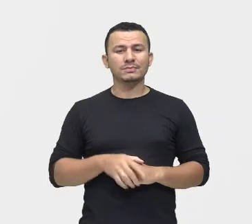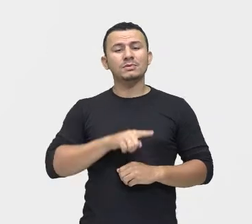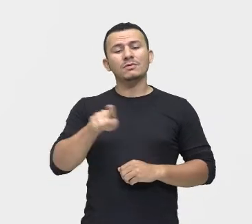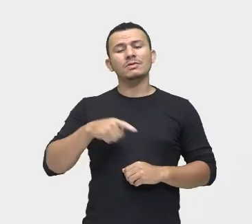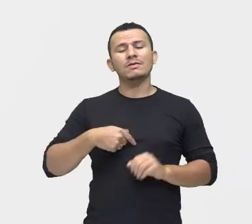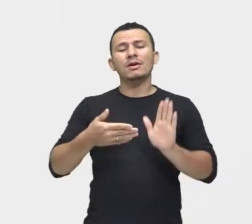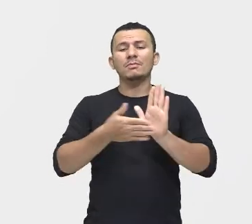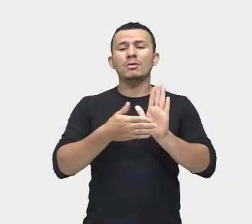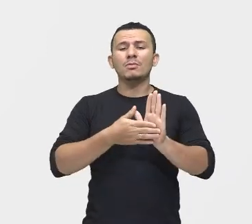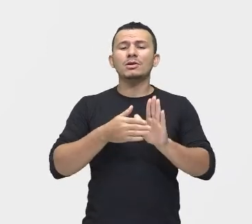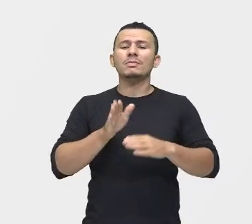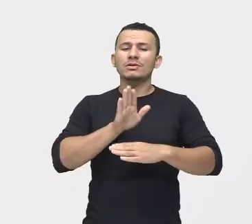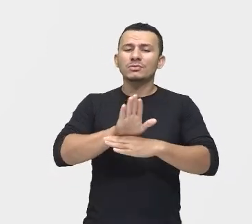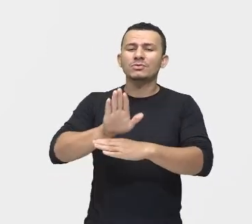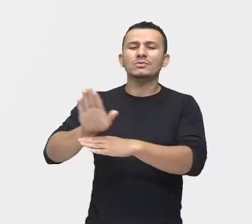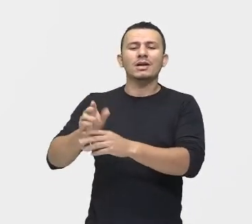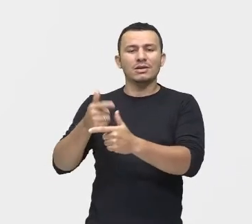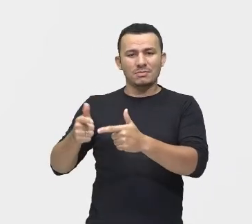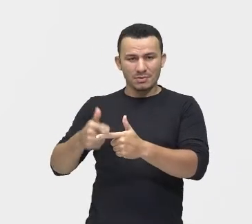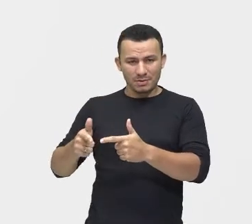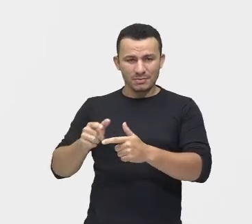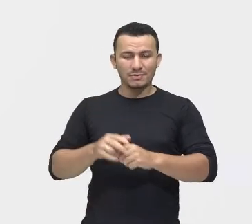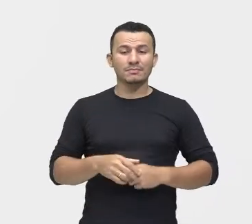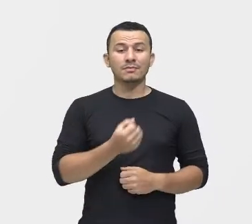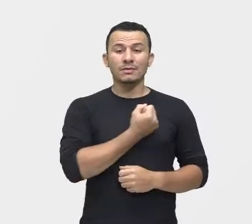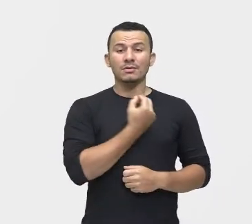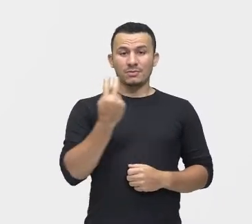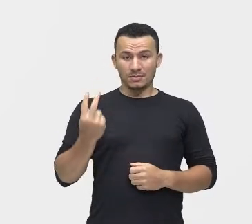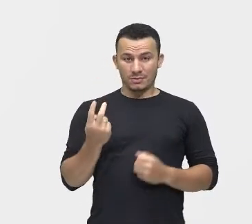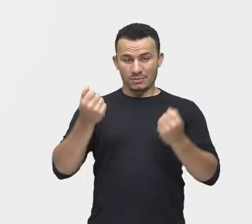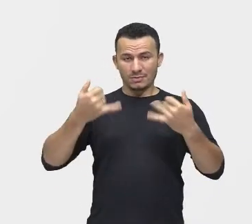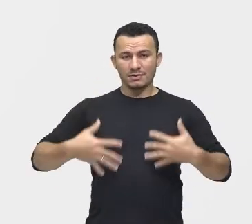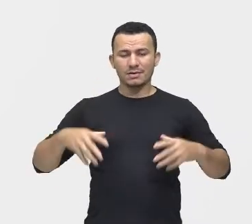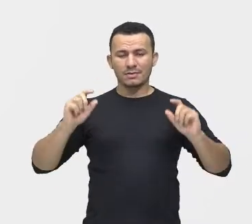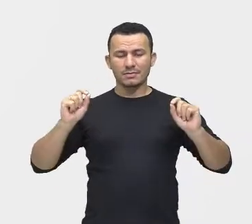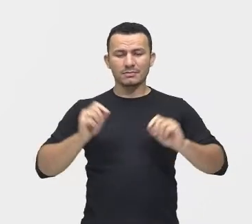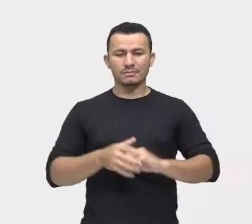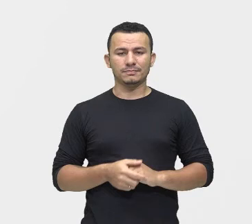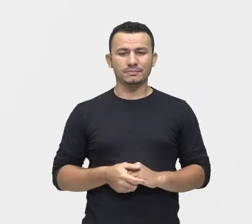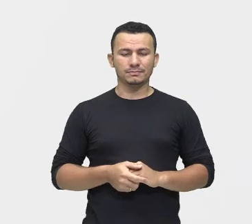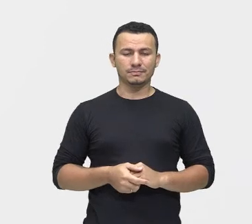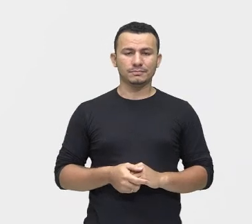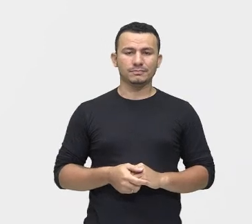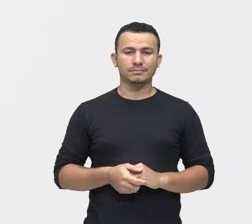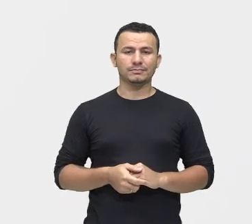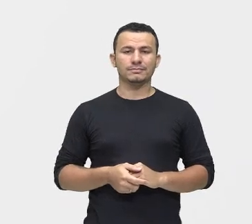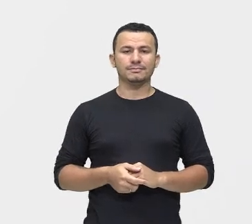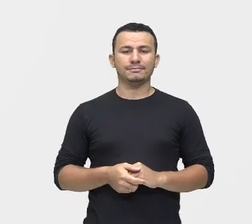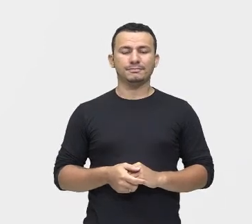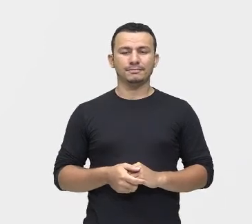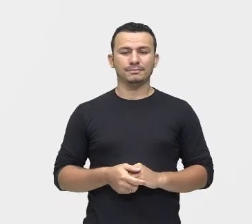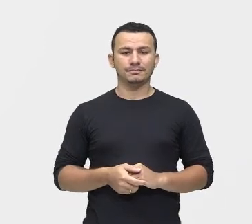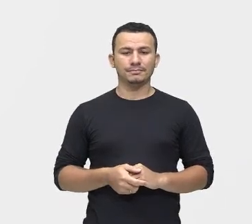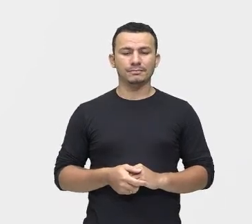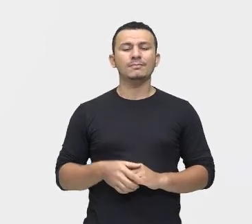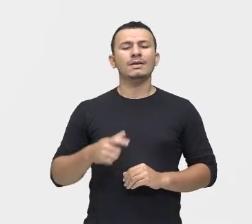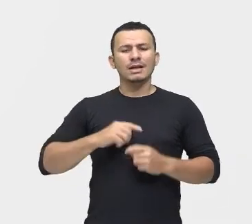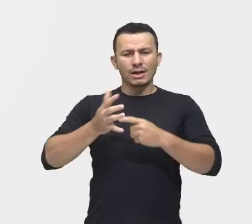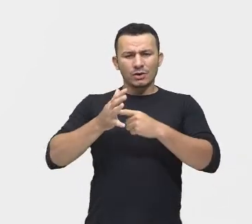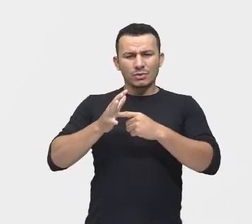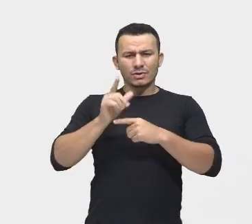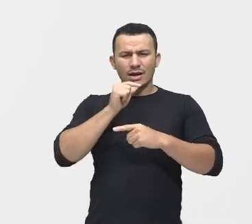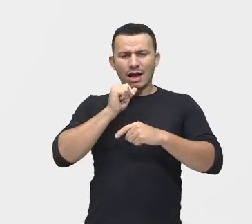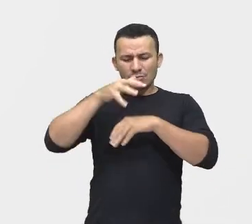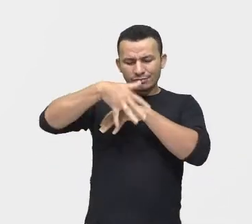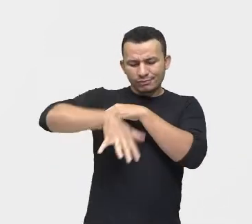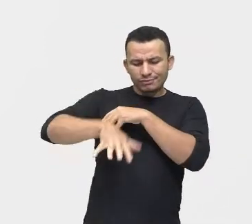problemas identificados. E a questão 2, observem aí na questão 2, as usinas